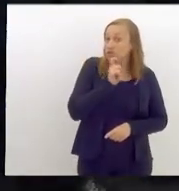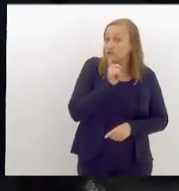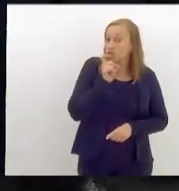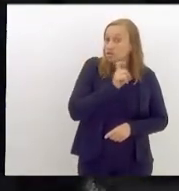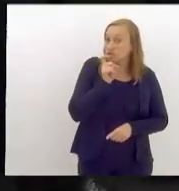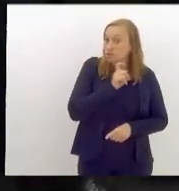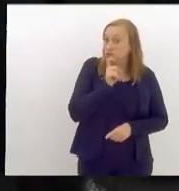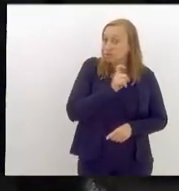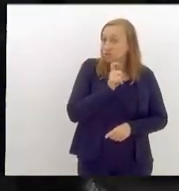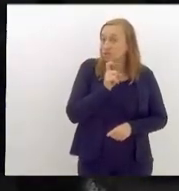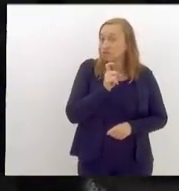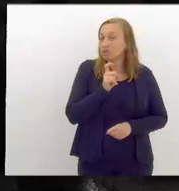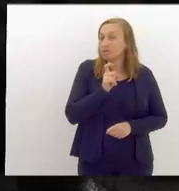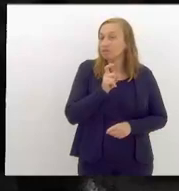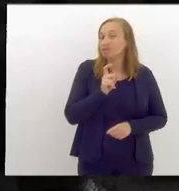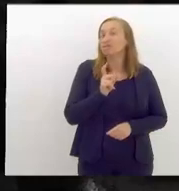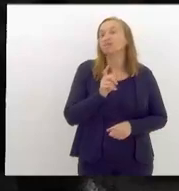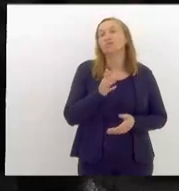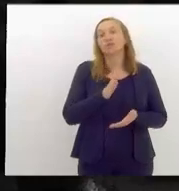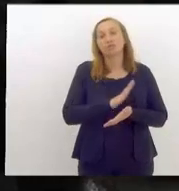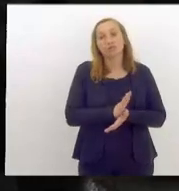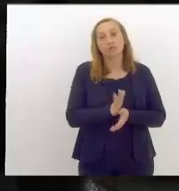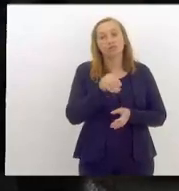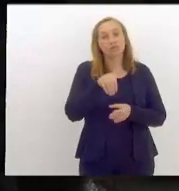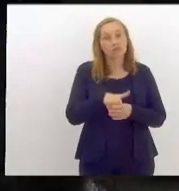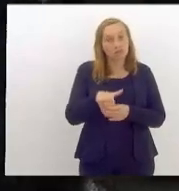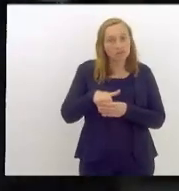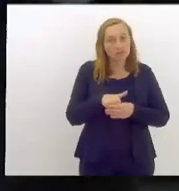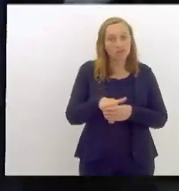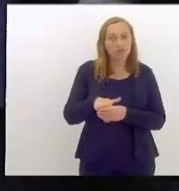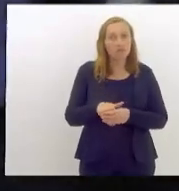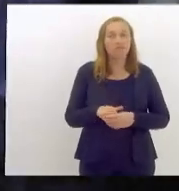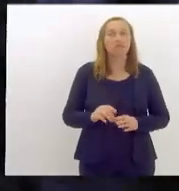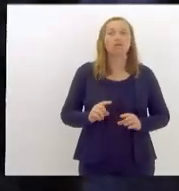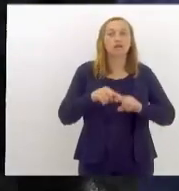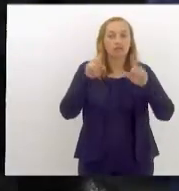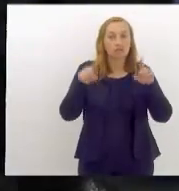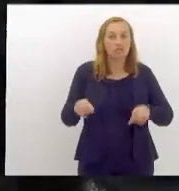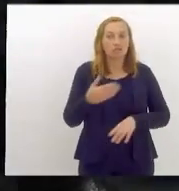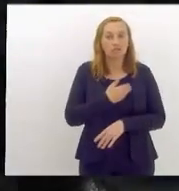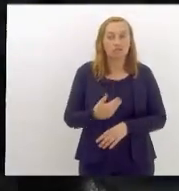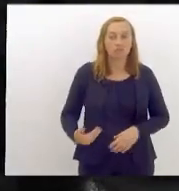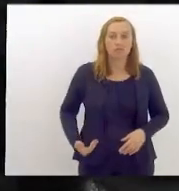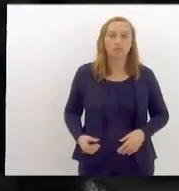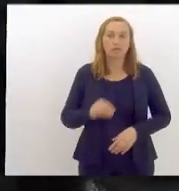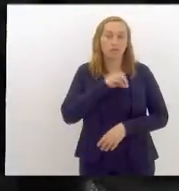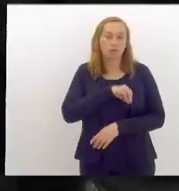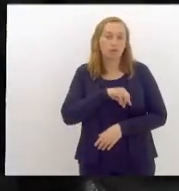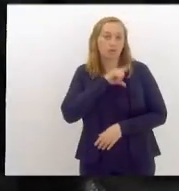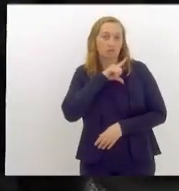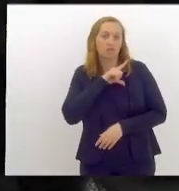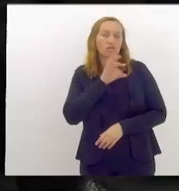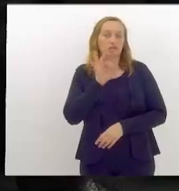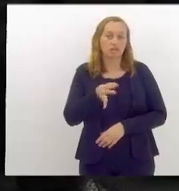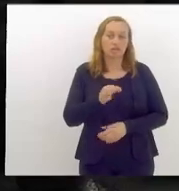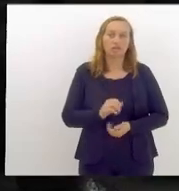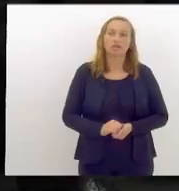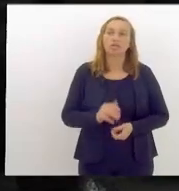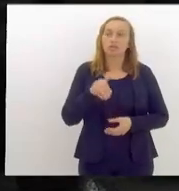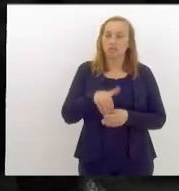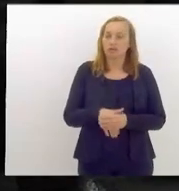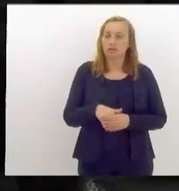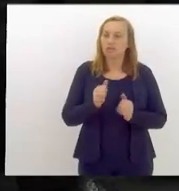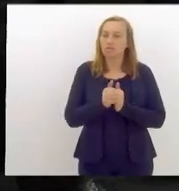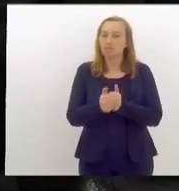serão exorcizados na votação vivos servidor o aumento efetivo da forma que tá o